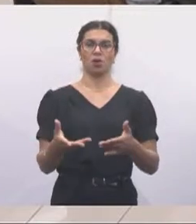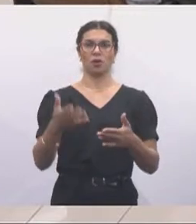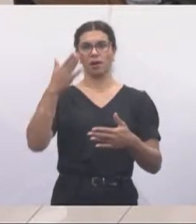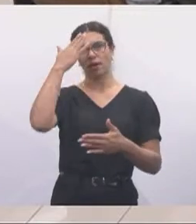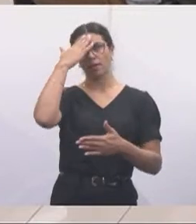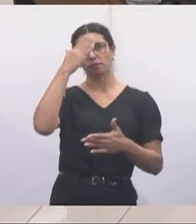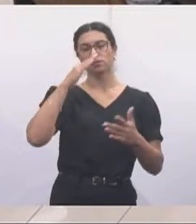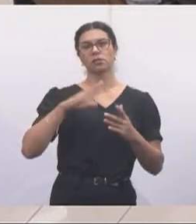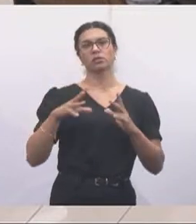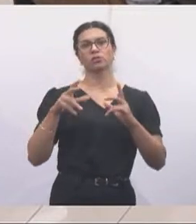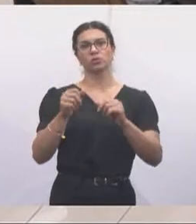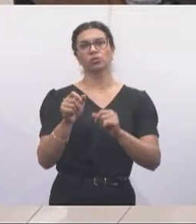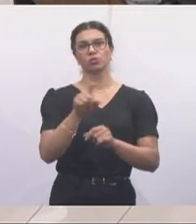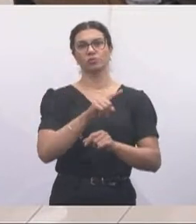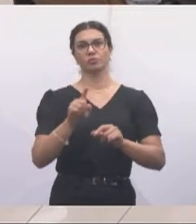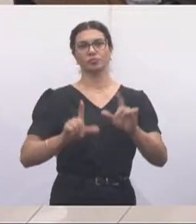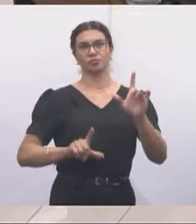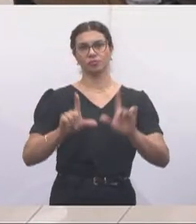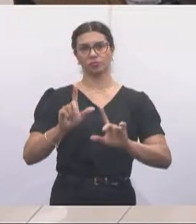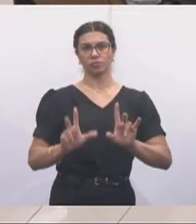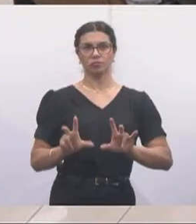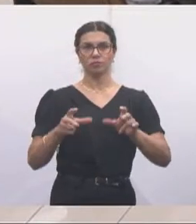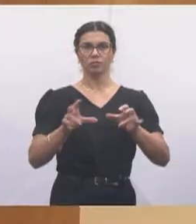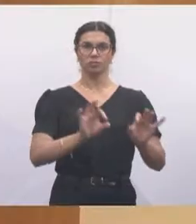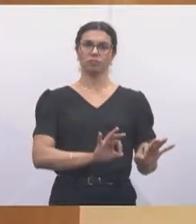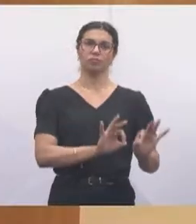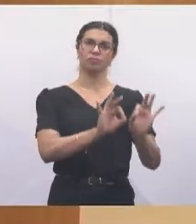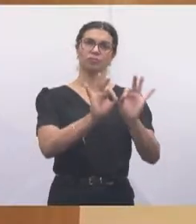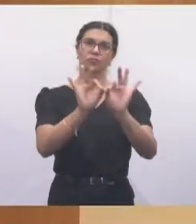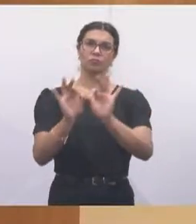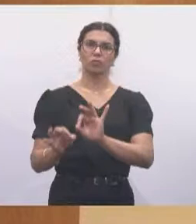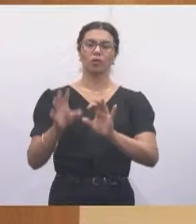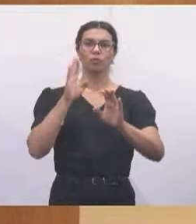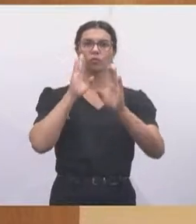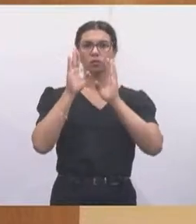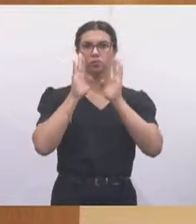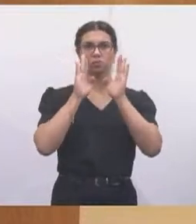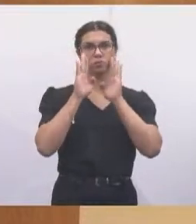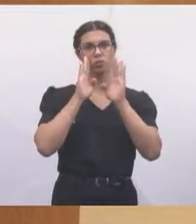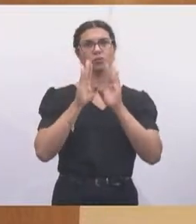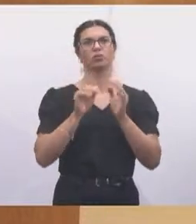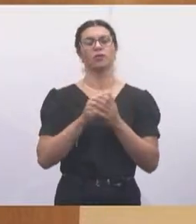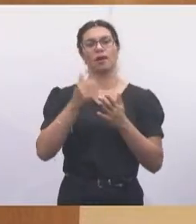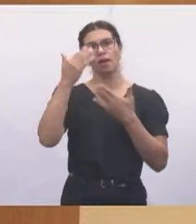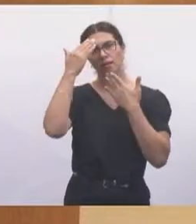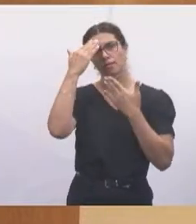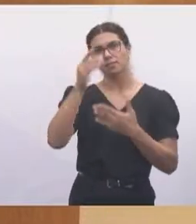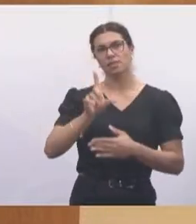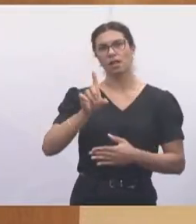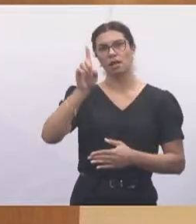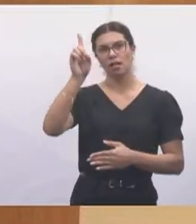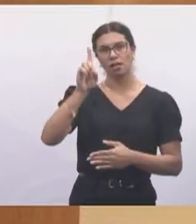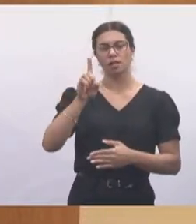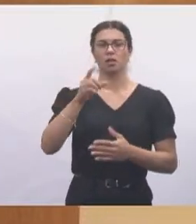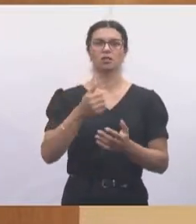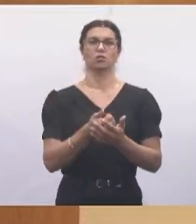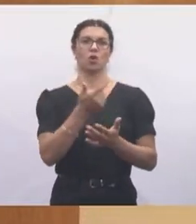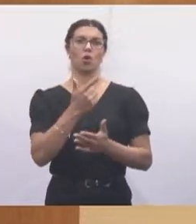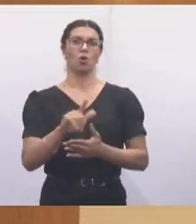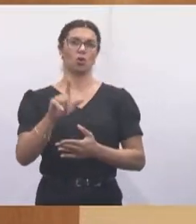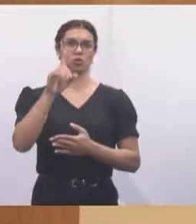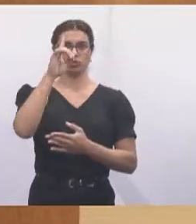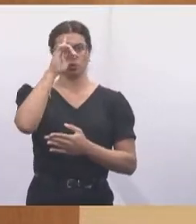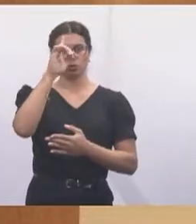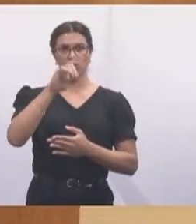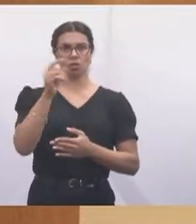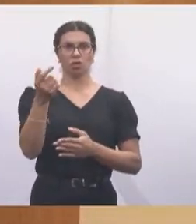cumprimentar a todos que nos assistem ao vivo pela TV Câmara, os internautas no Facebook. Agradecer a Deus por mais o dia de hoje, estarmos aqui